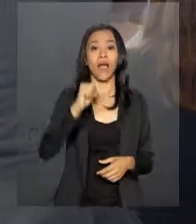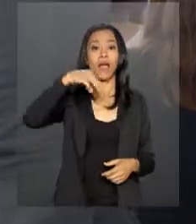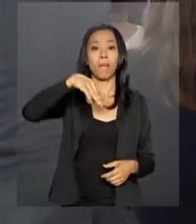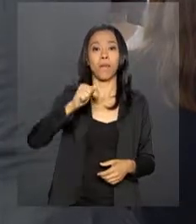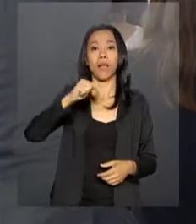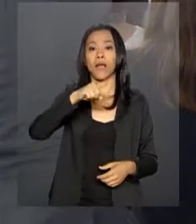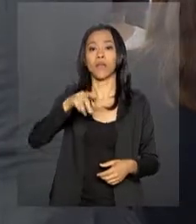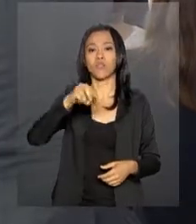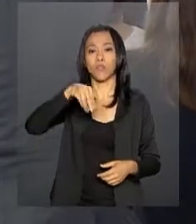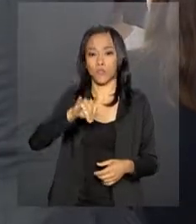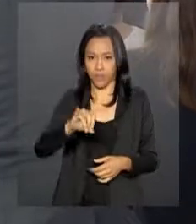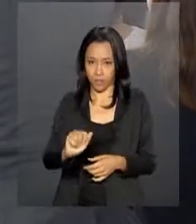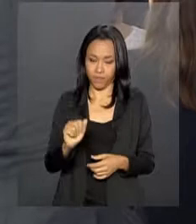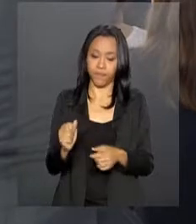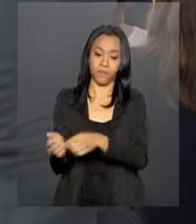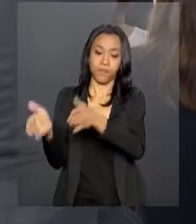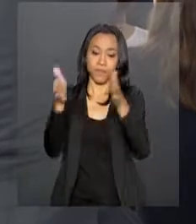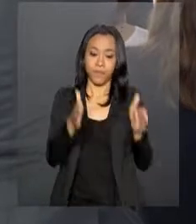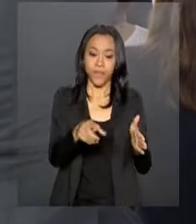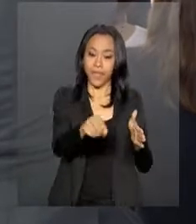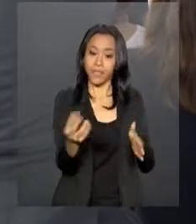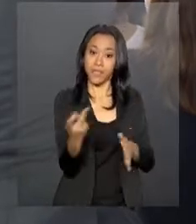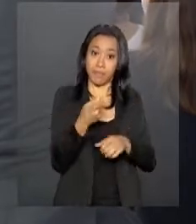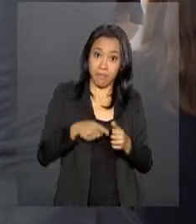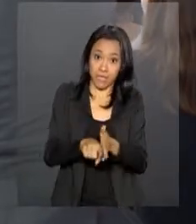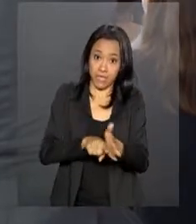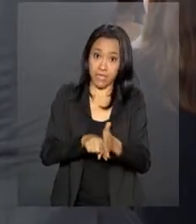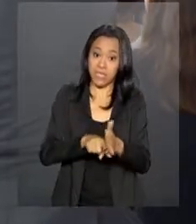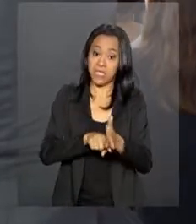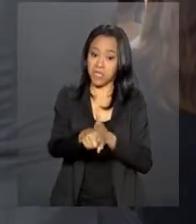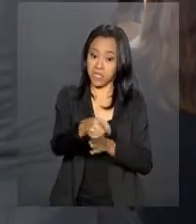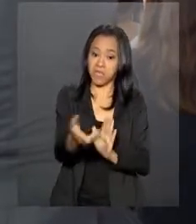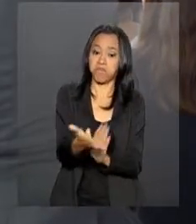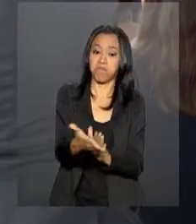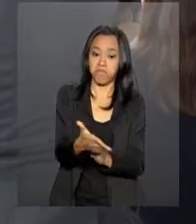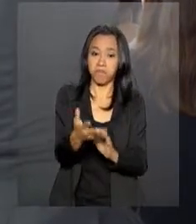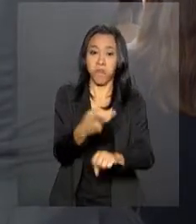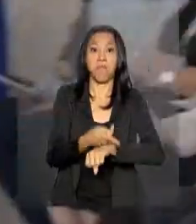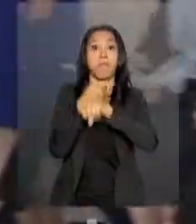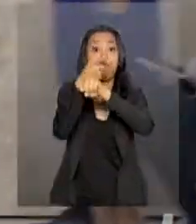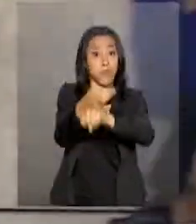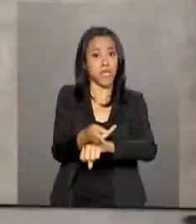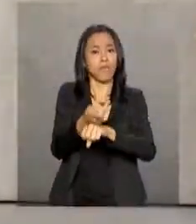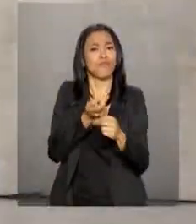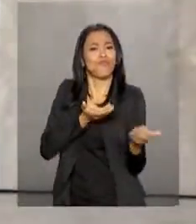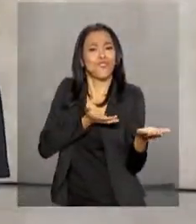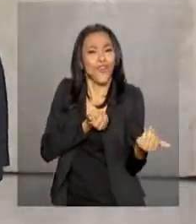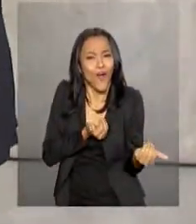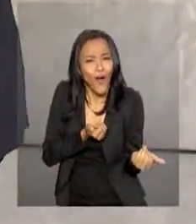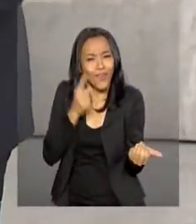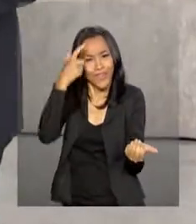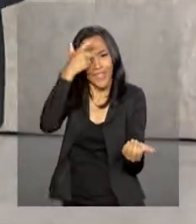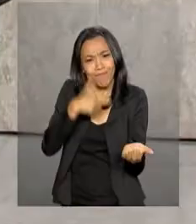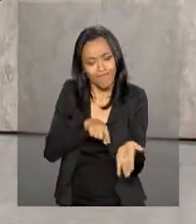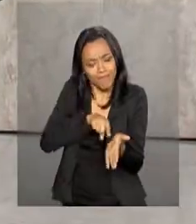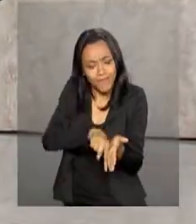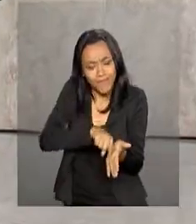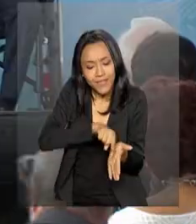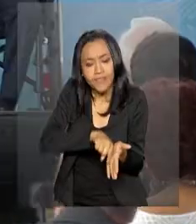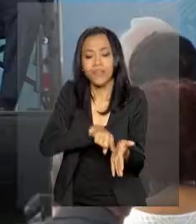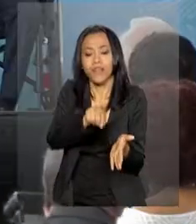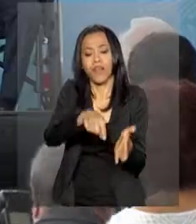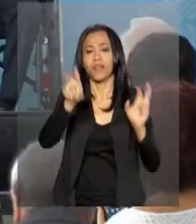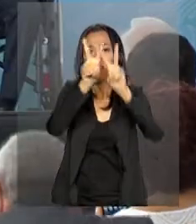Estas pesquisas inovadoras estão entre as vencedoras do Prêmio Jovem Cientista, que neste ano teve como tema